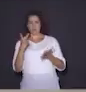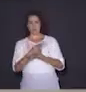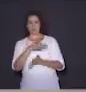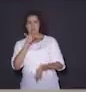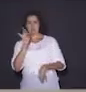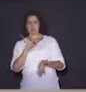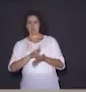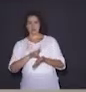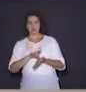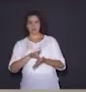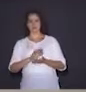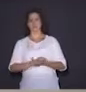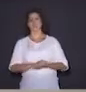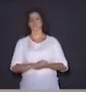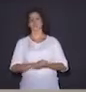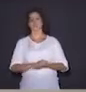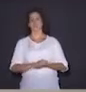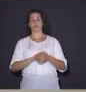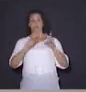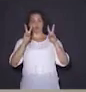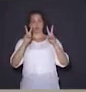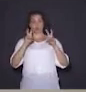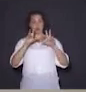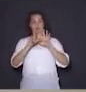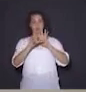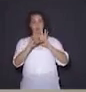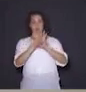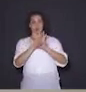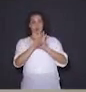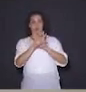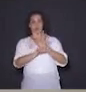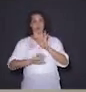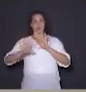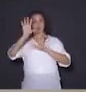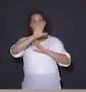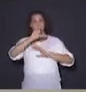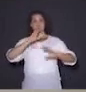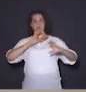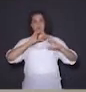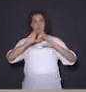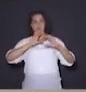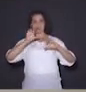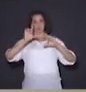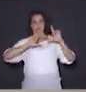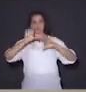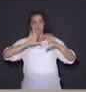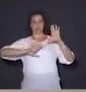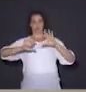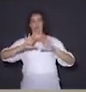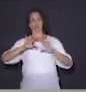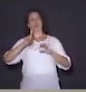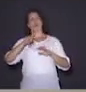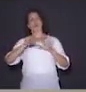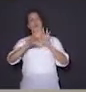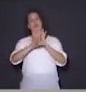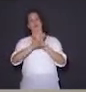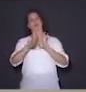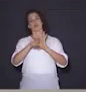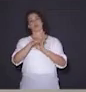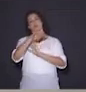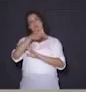o tema da lei geral de telecomunicações é a lei geral de telecomunicações é uma lei de 97 que